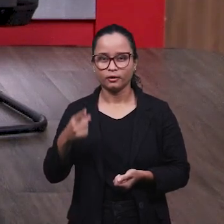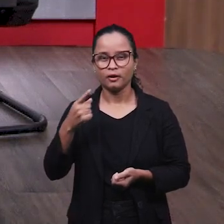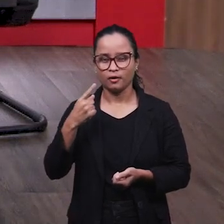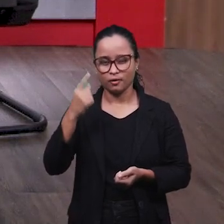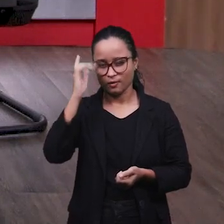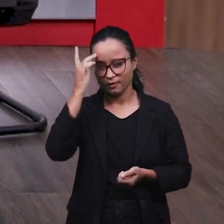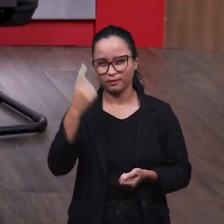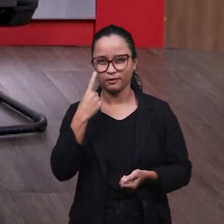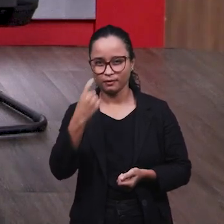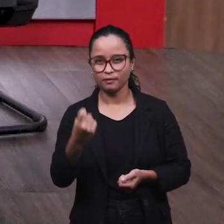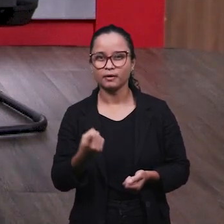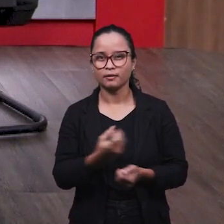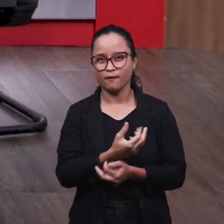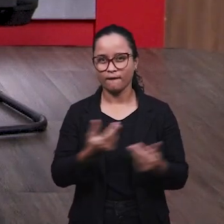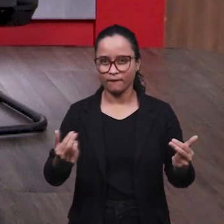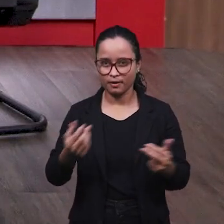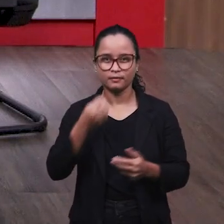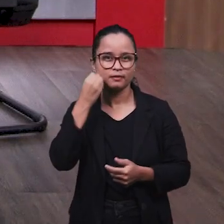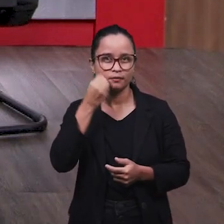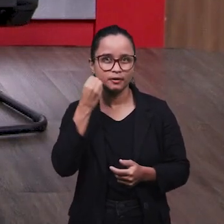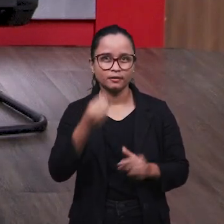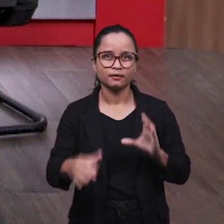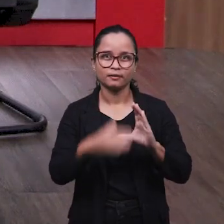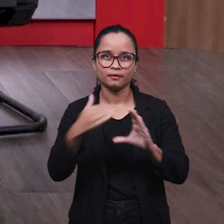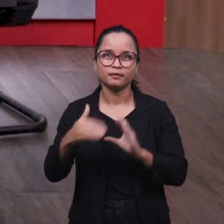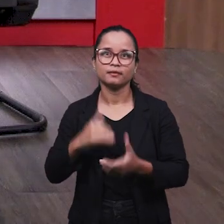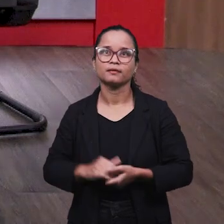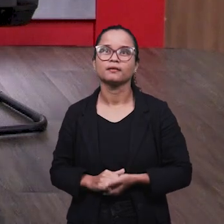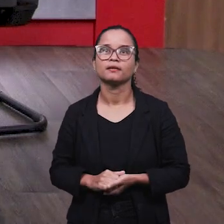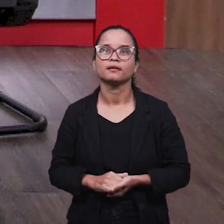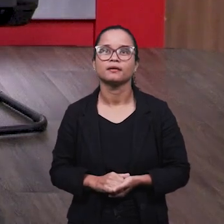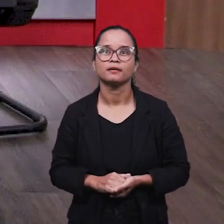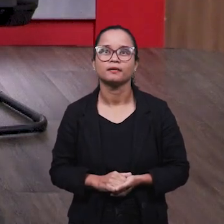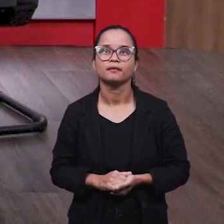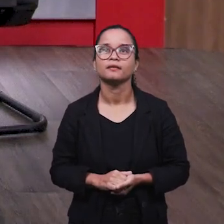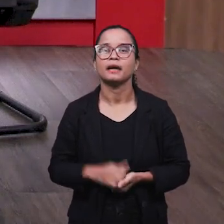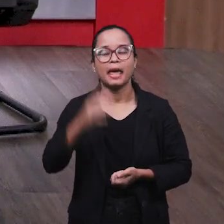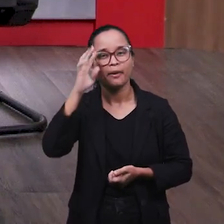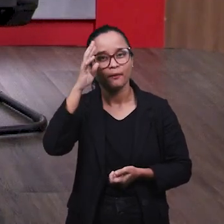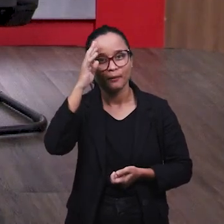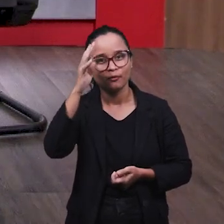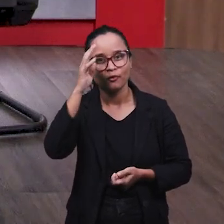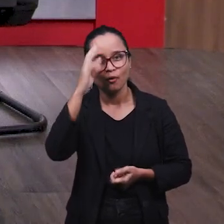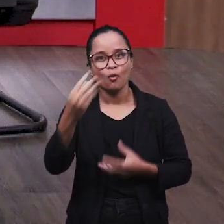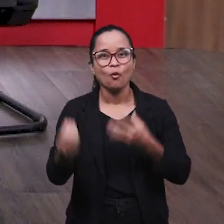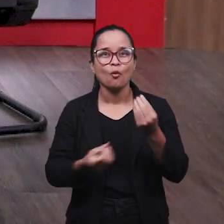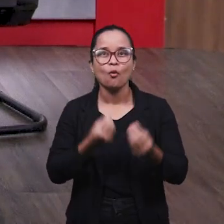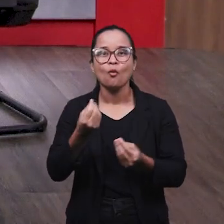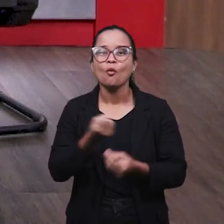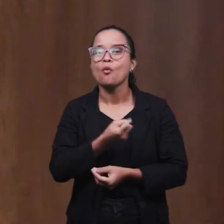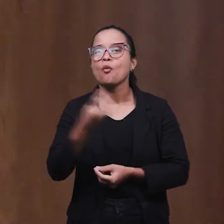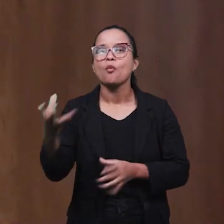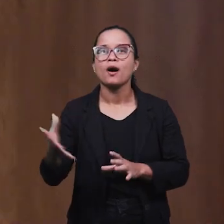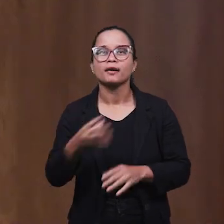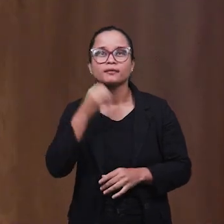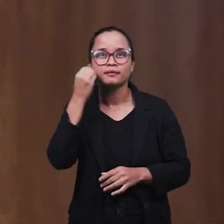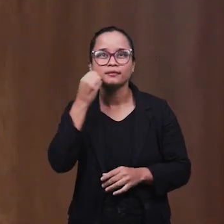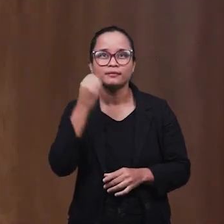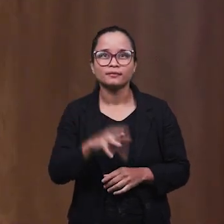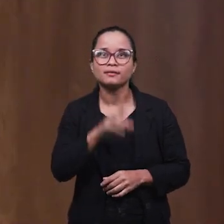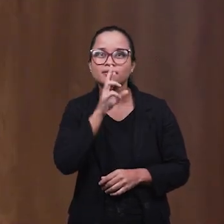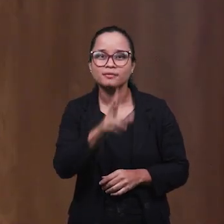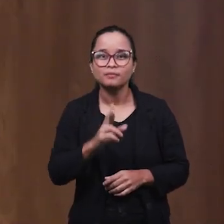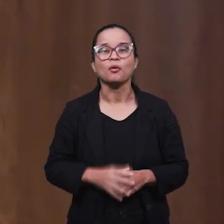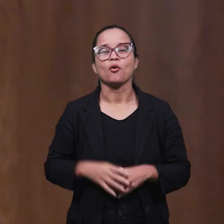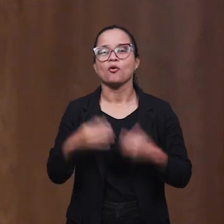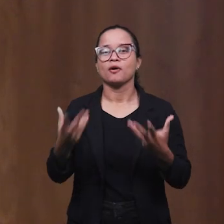porque são tantas experiências que eles mandam. São muitas, né, pastor? Imagino quantas experiências o senhor deve receber, olha, são quantas dezenas respostas,